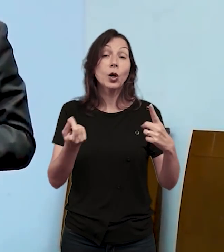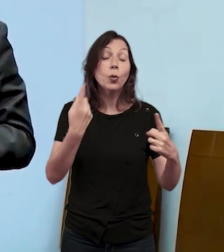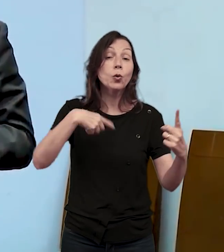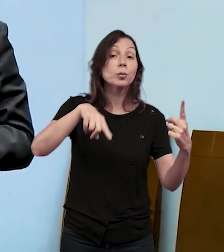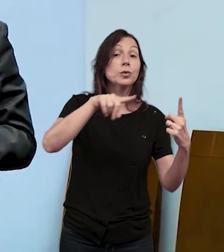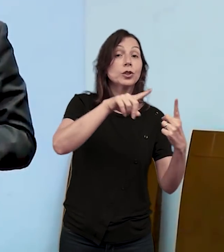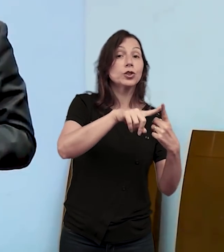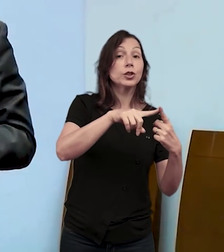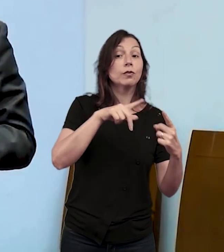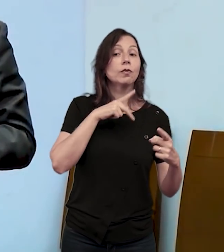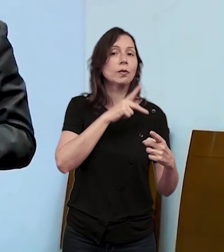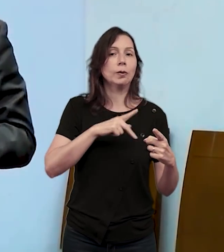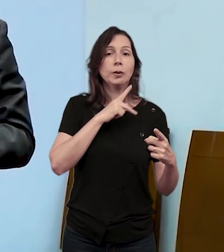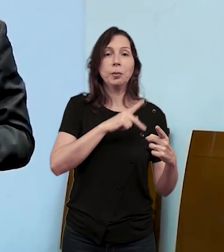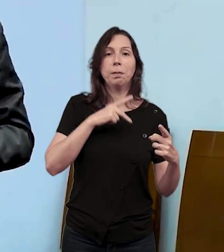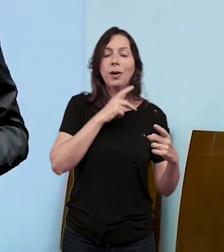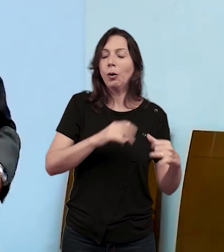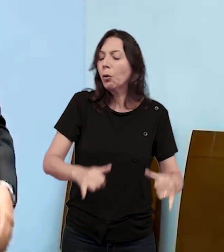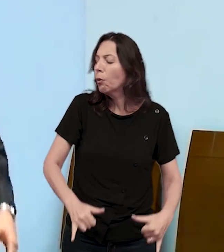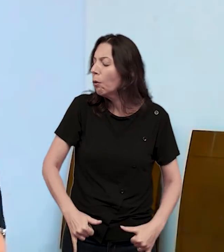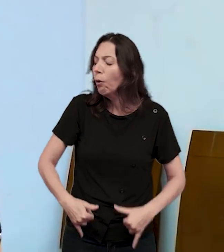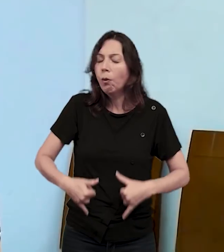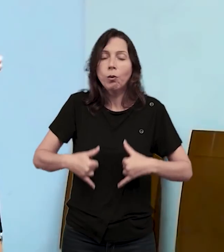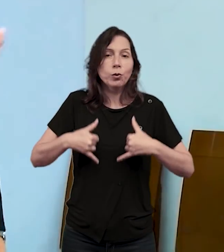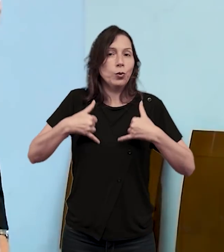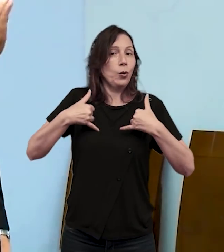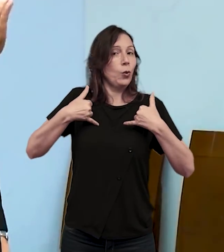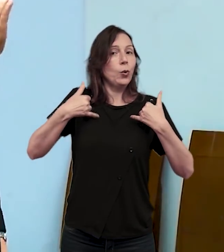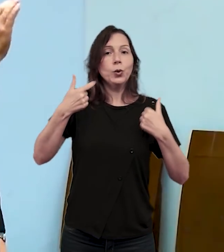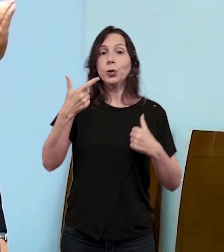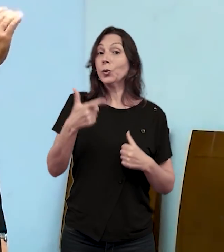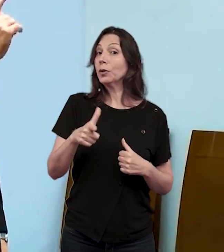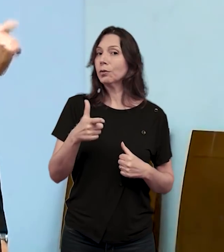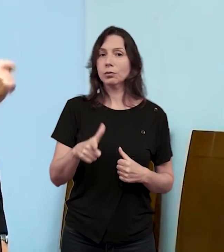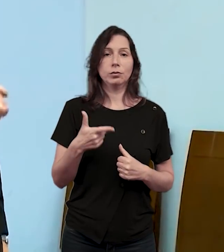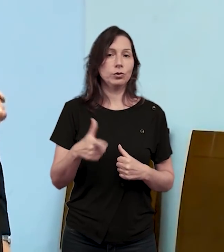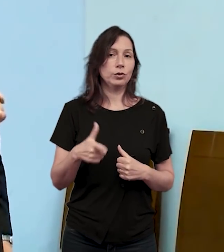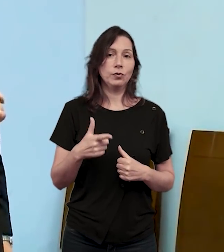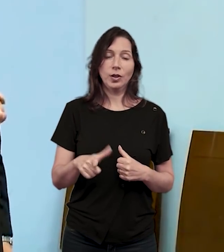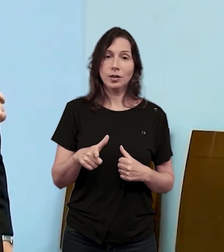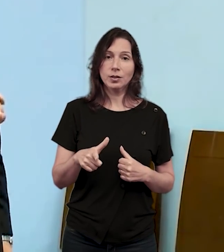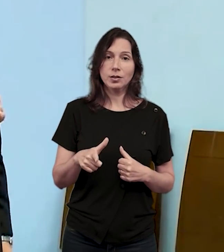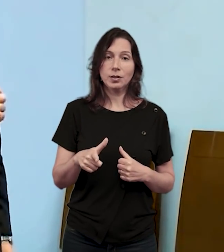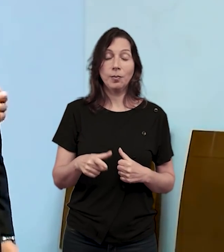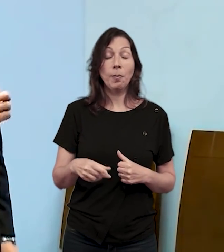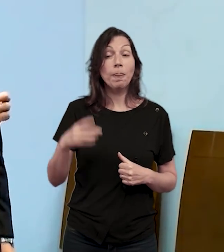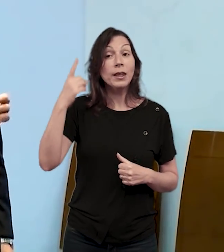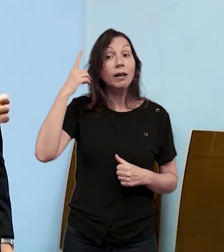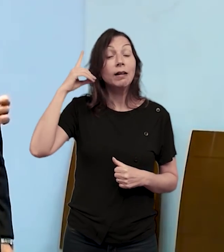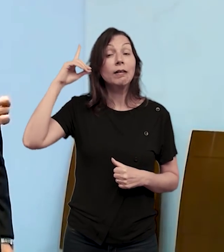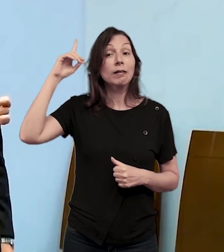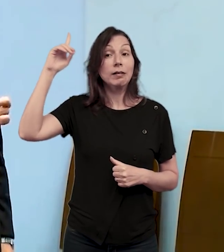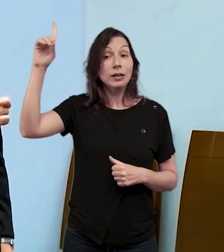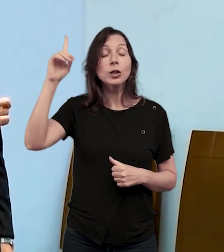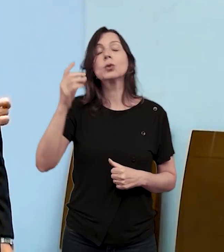ensoberbecesse. Se existe alguém que tem todo interesse que você seja soberbo, esse é